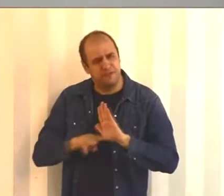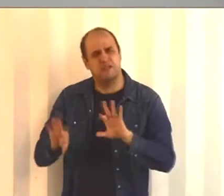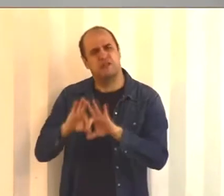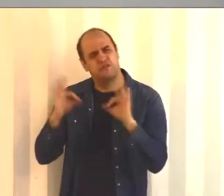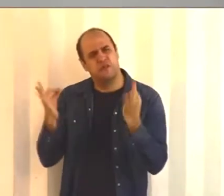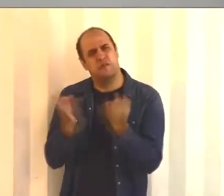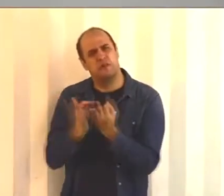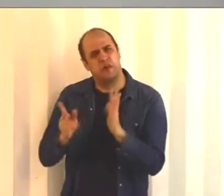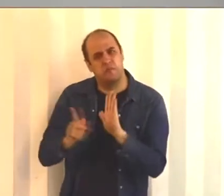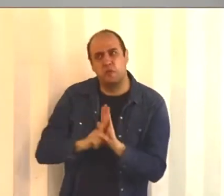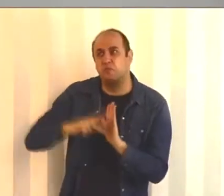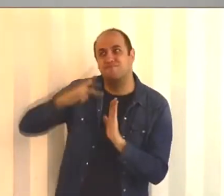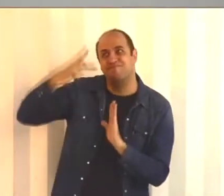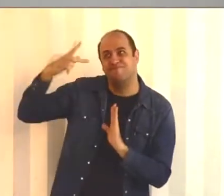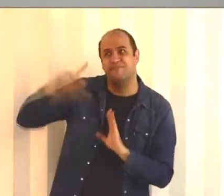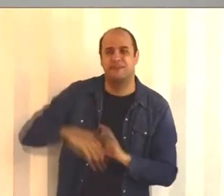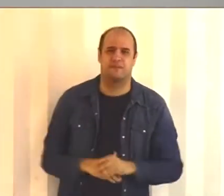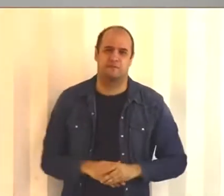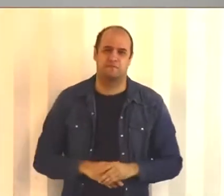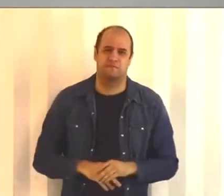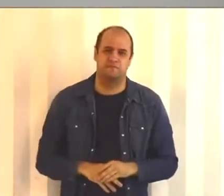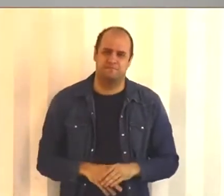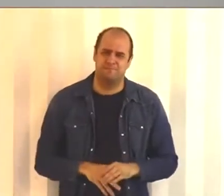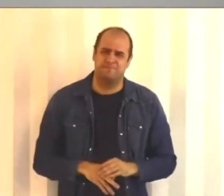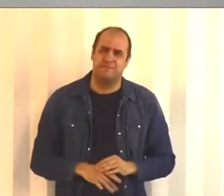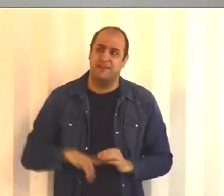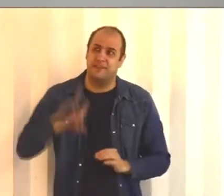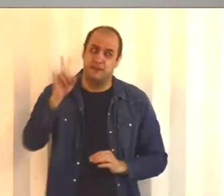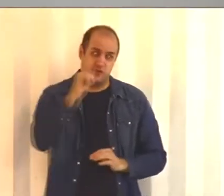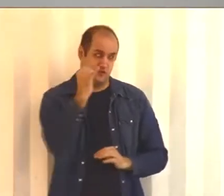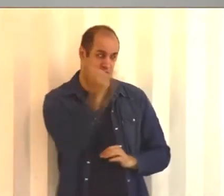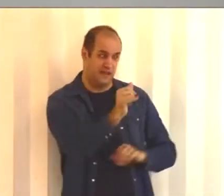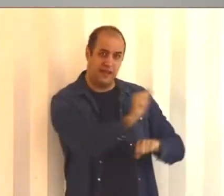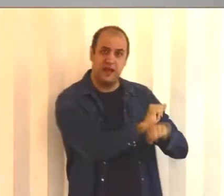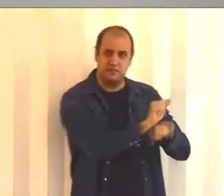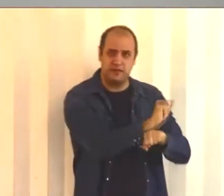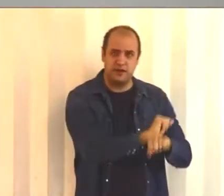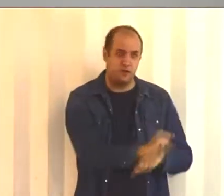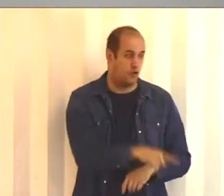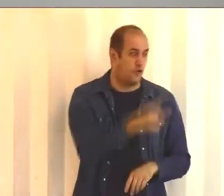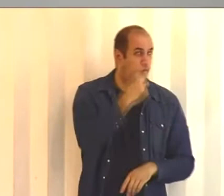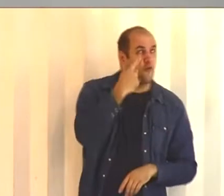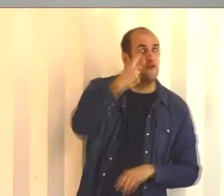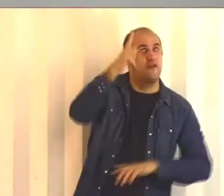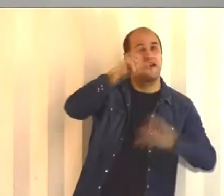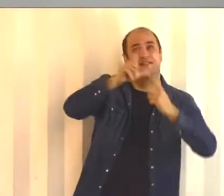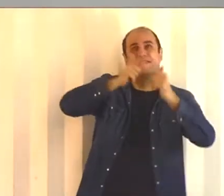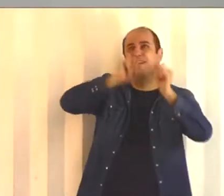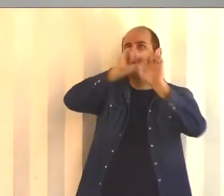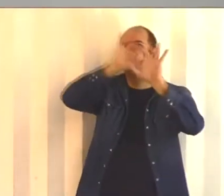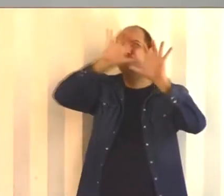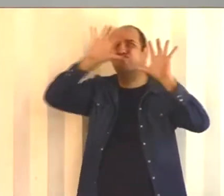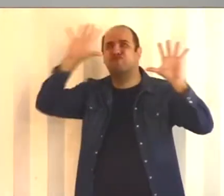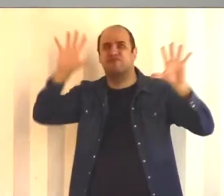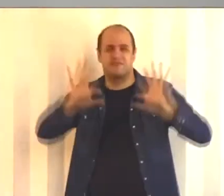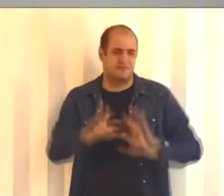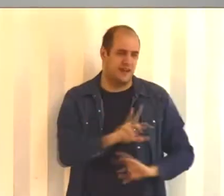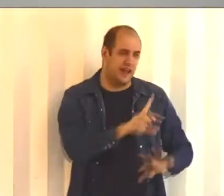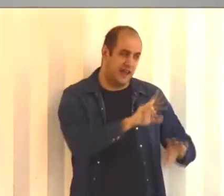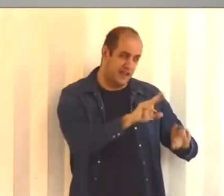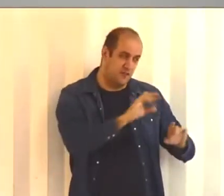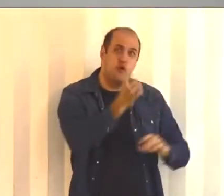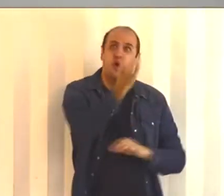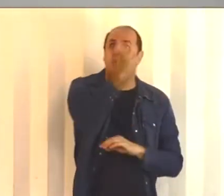ou um plano para ela. Foi o que Deus disse a Abraão: olha as estrelas do céu, assim será a tua descendência. Mas e a minha